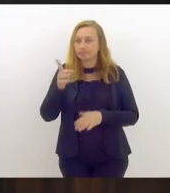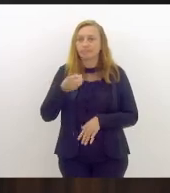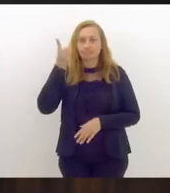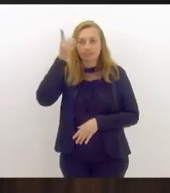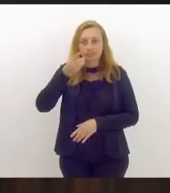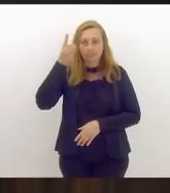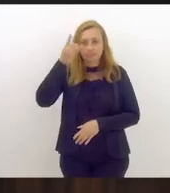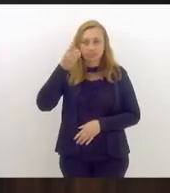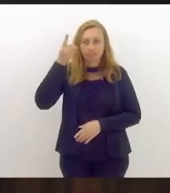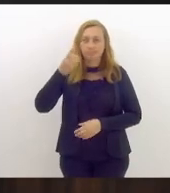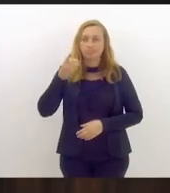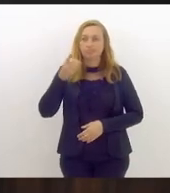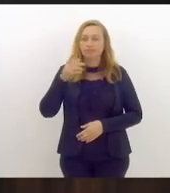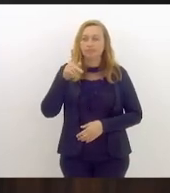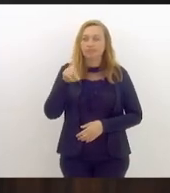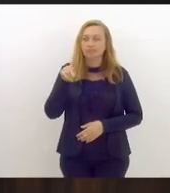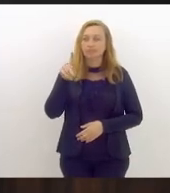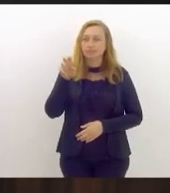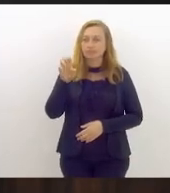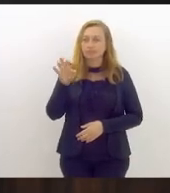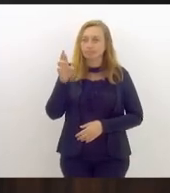deputado Pedro.